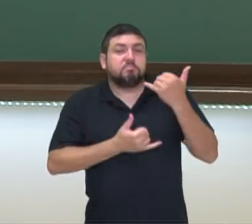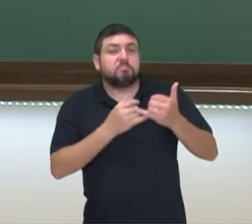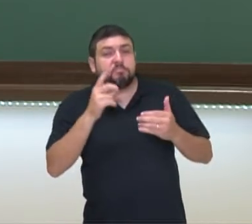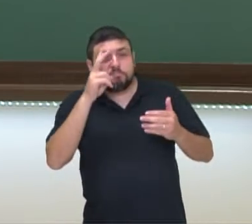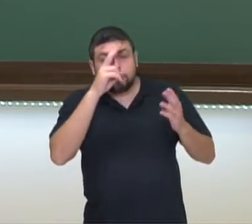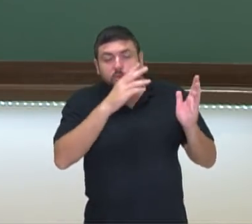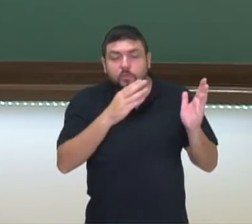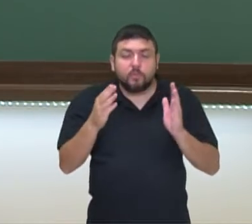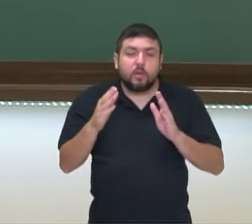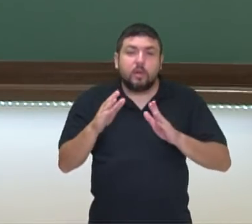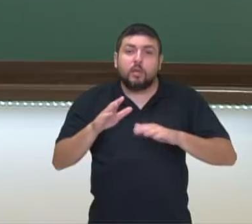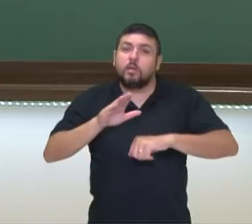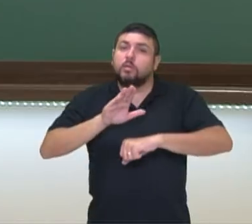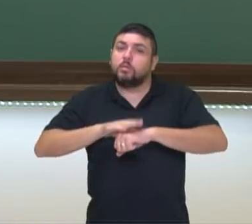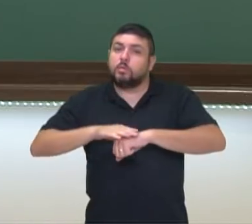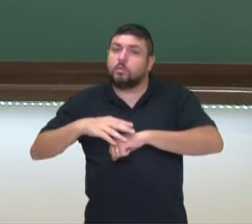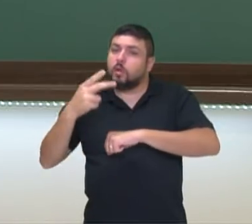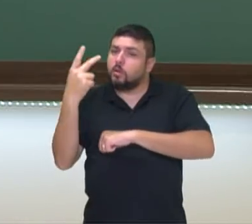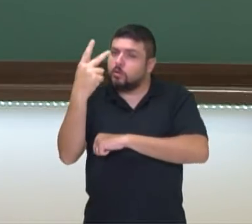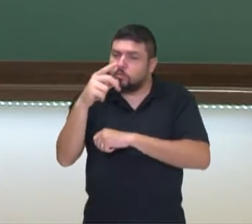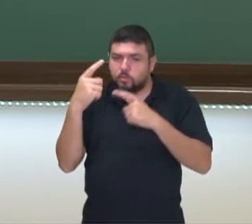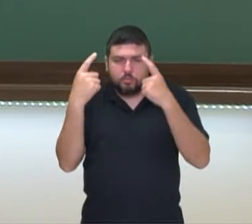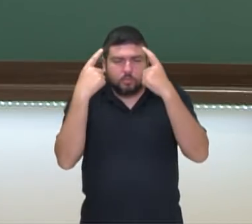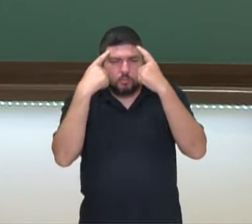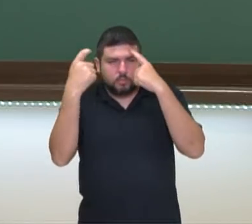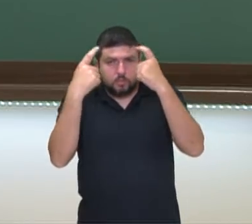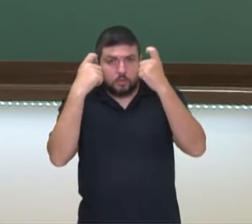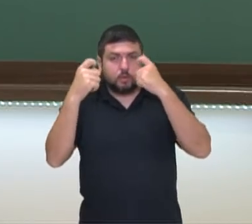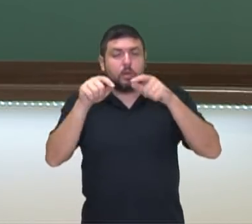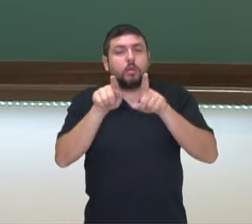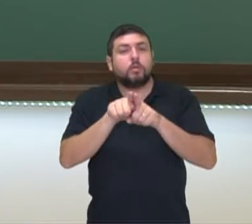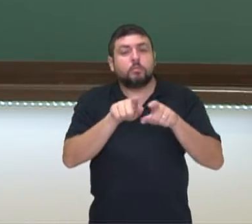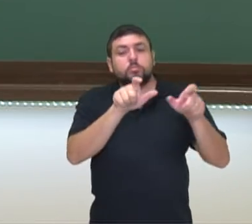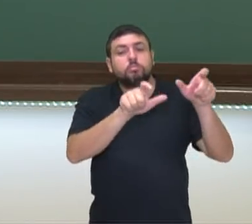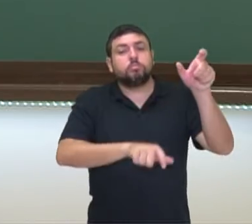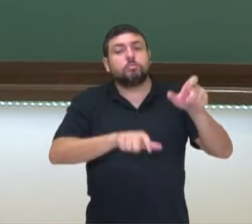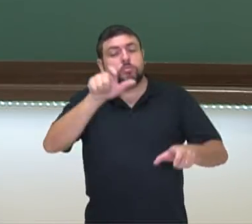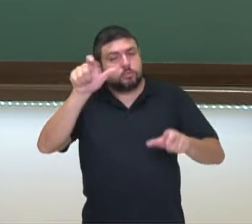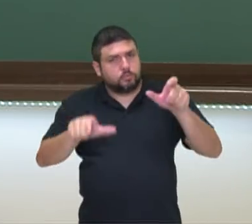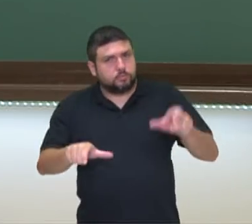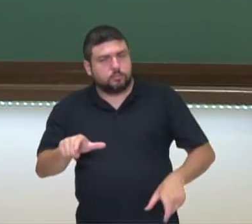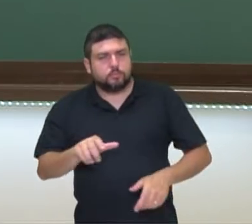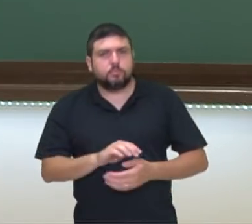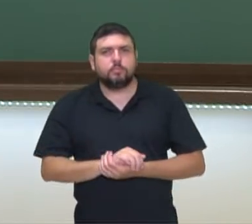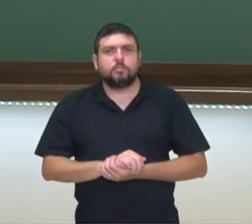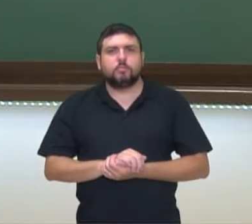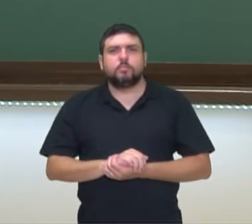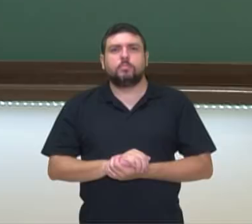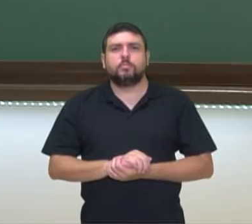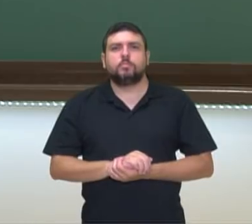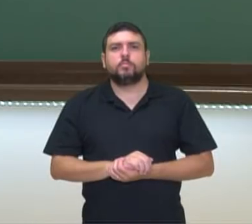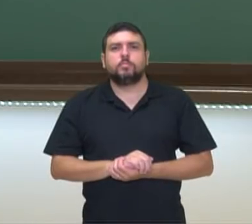da sua criatividade, dos elementos que você listar, dos personagens que você pode incluir também.